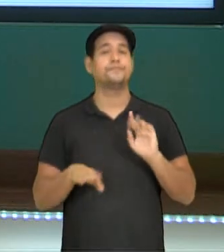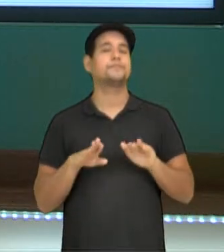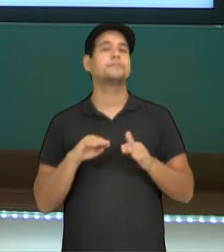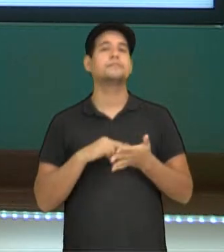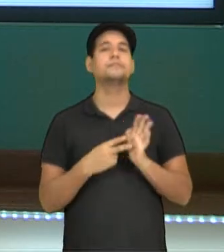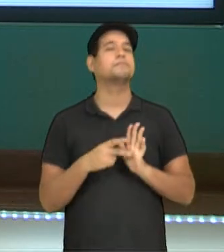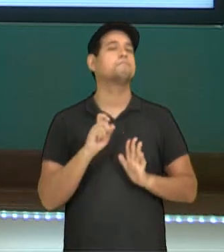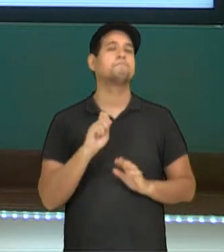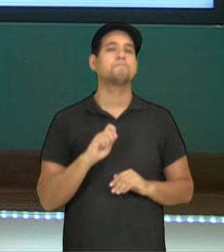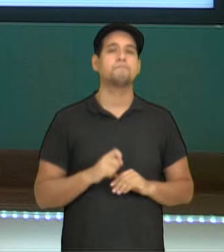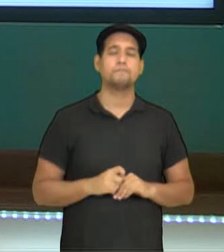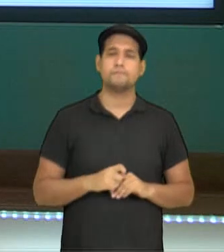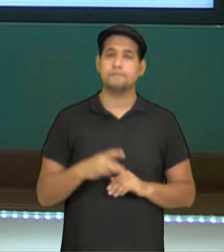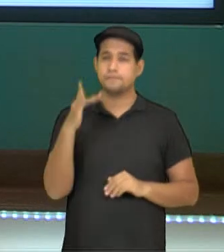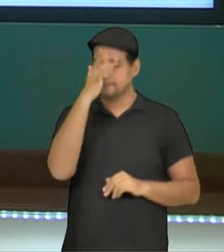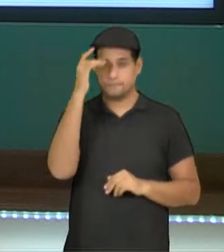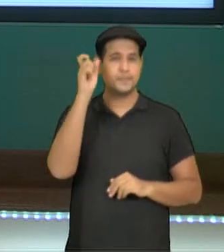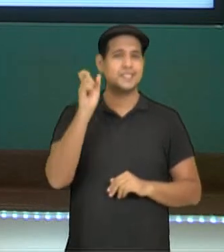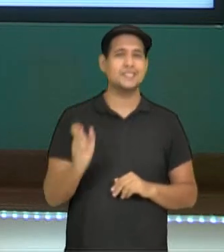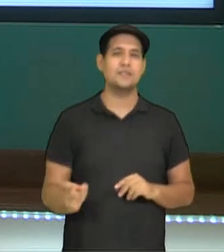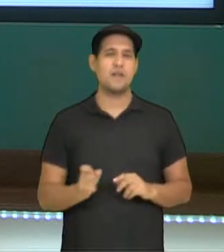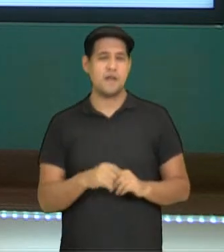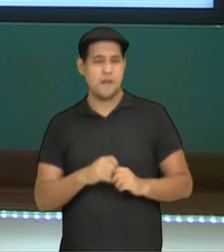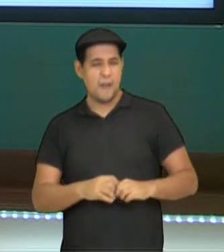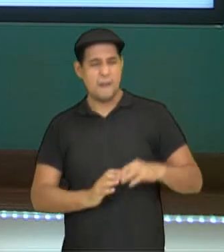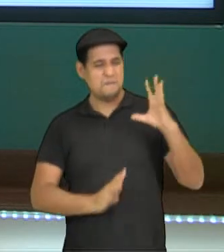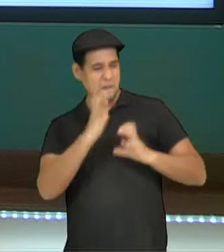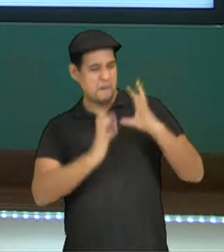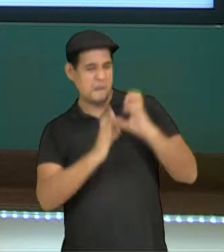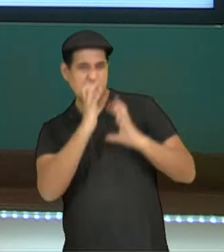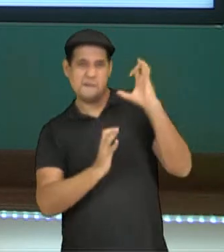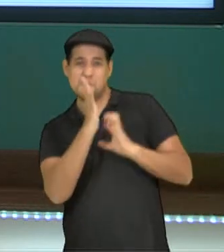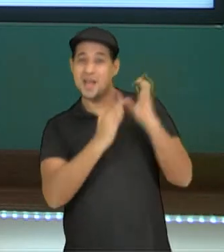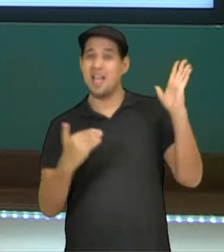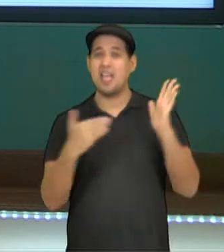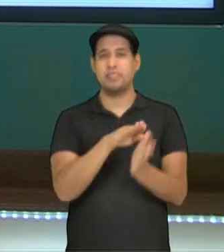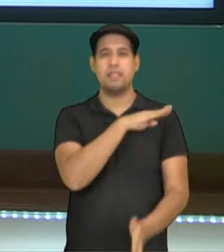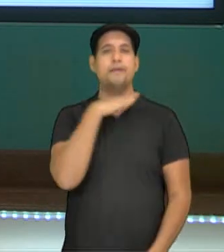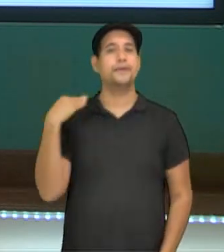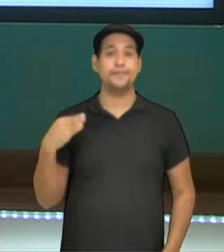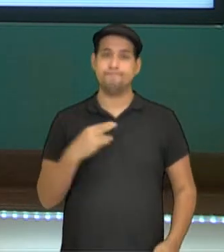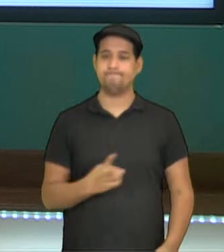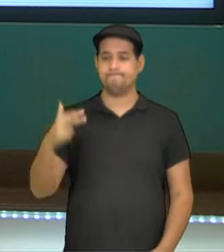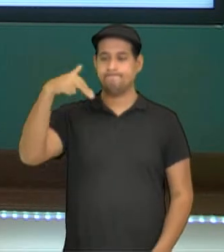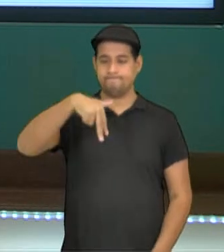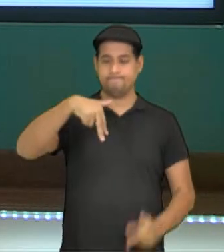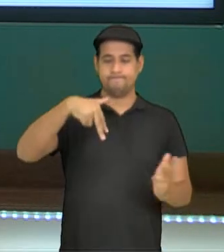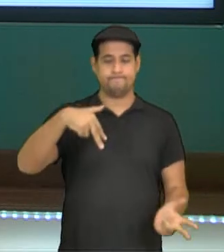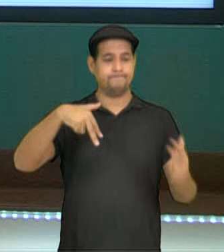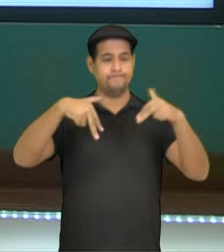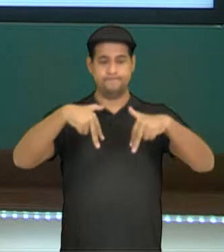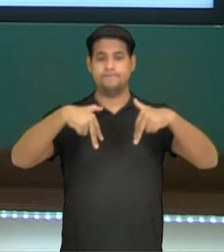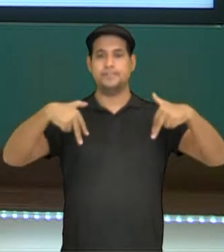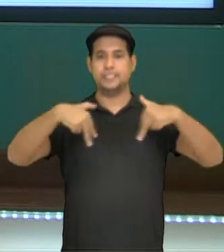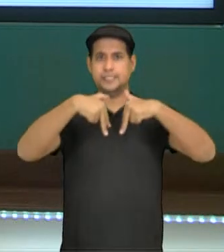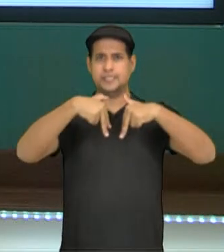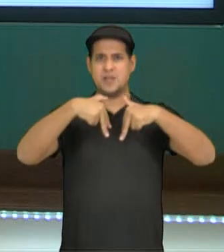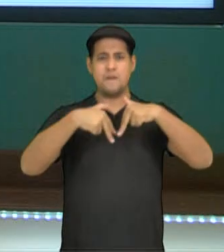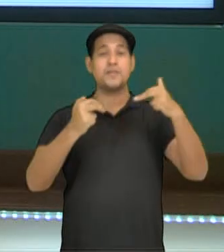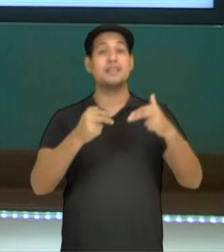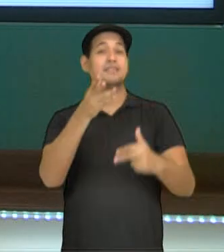eram, por exemplo, pessoas que duelavam ali até a morte no centro ali. Então as pessoas iam, buscavam entretenimento e com